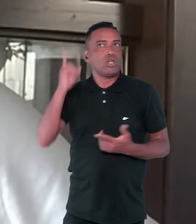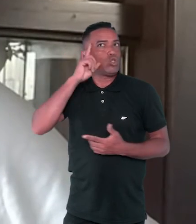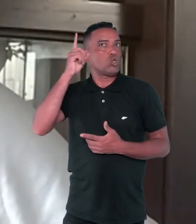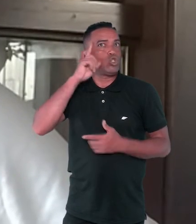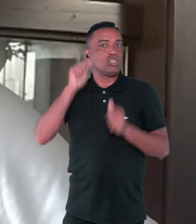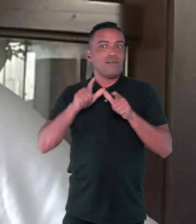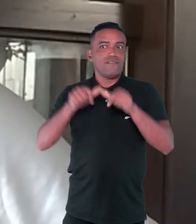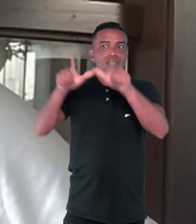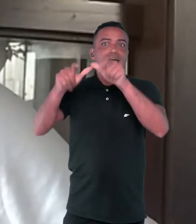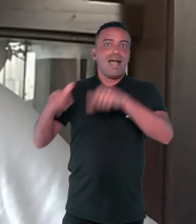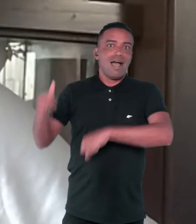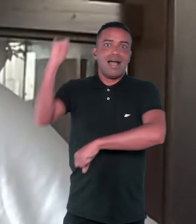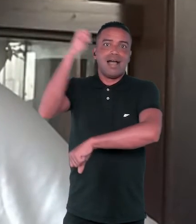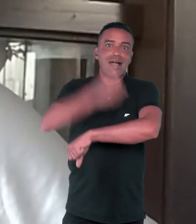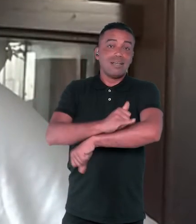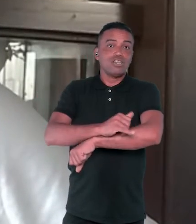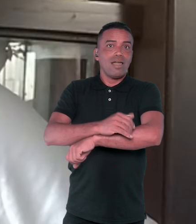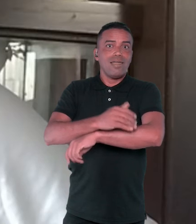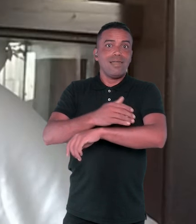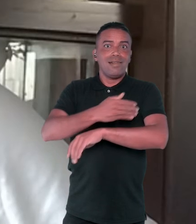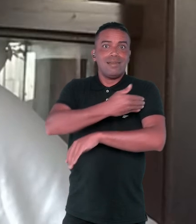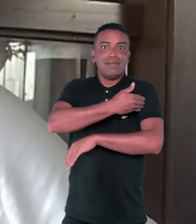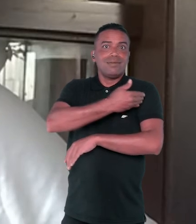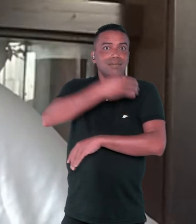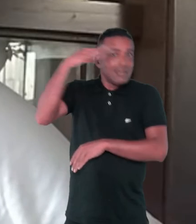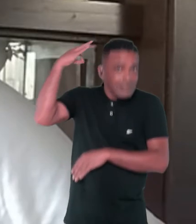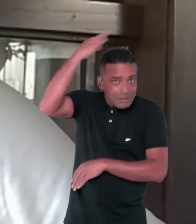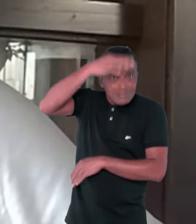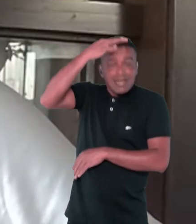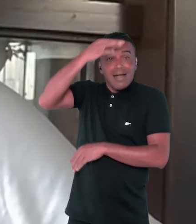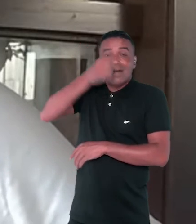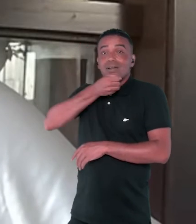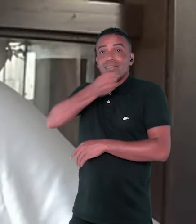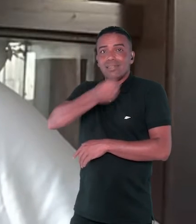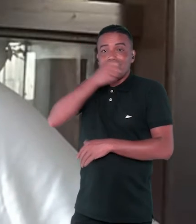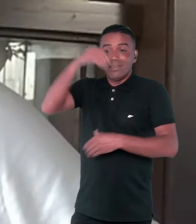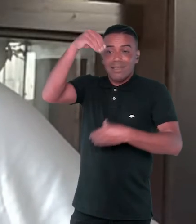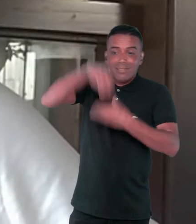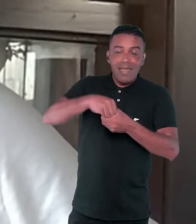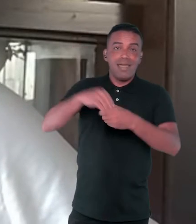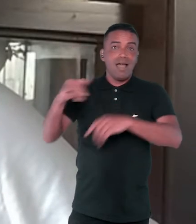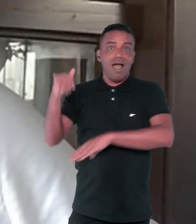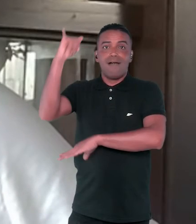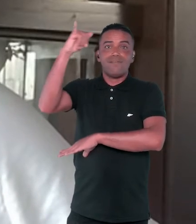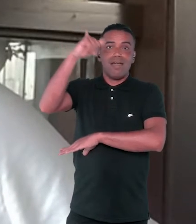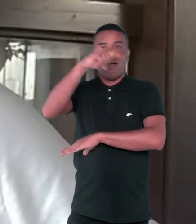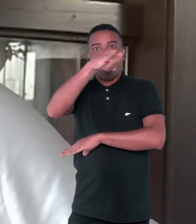você viaja com um Papa que se tornou santo, ou entrevista dentro do avião,